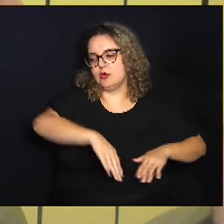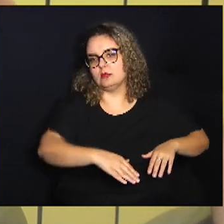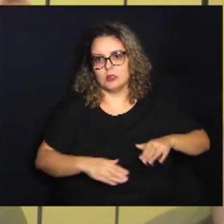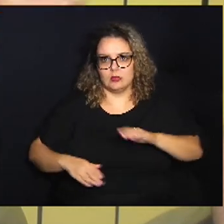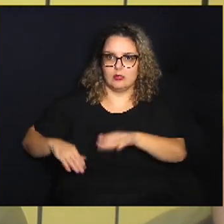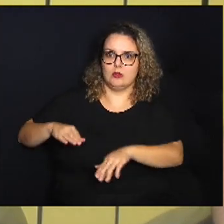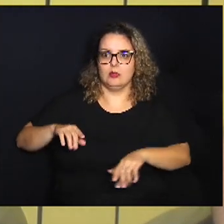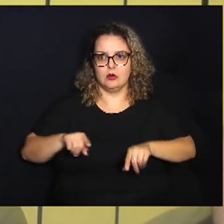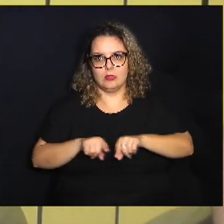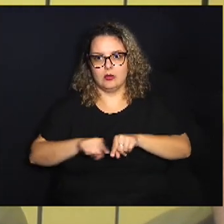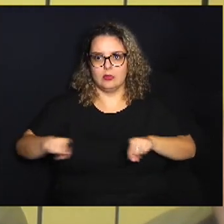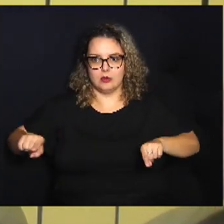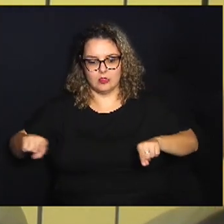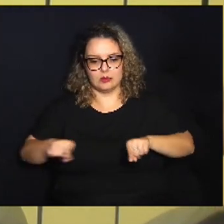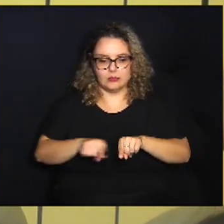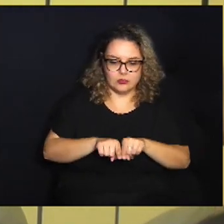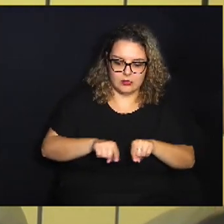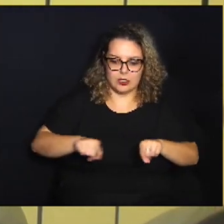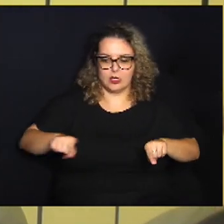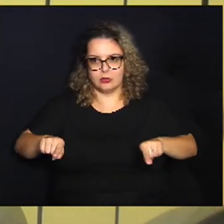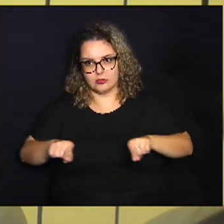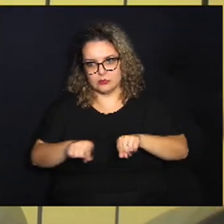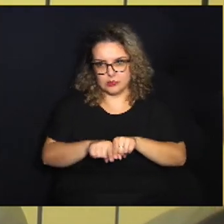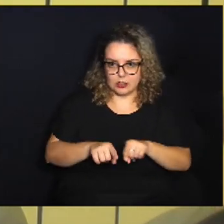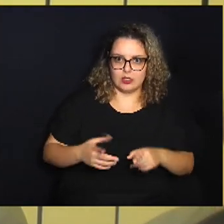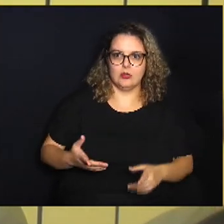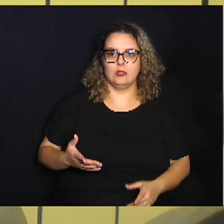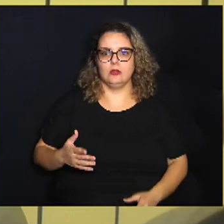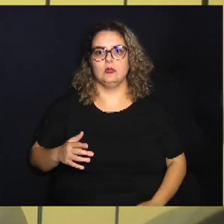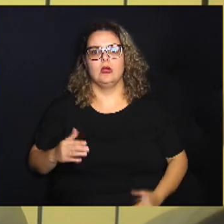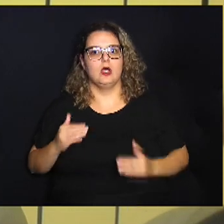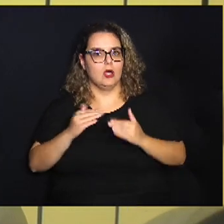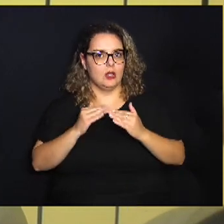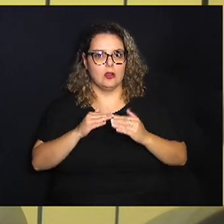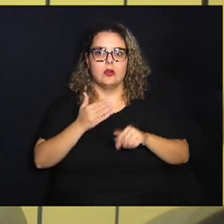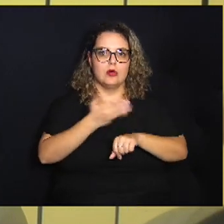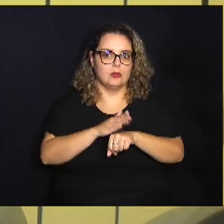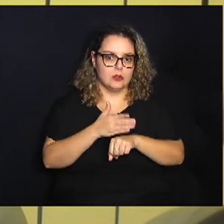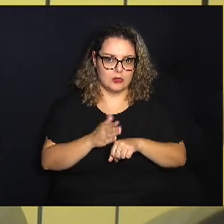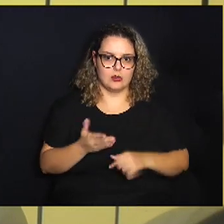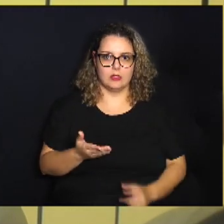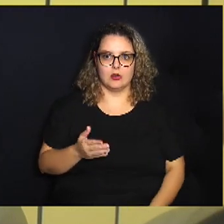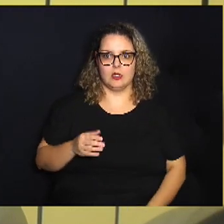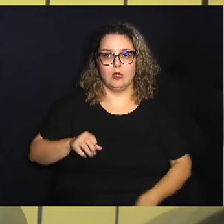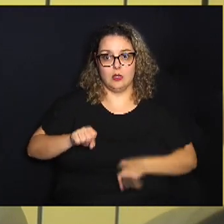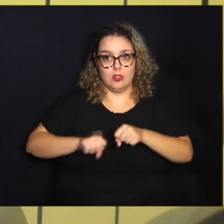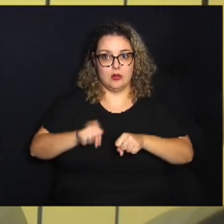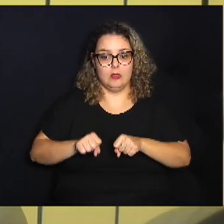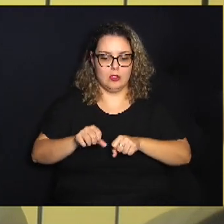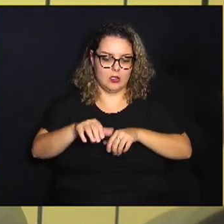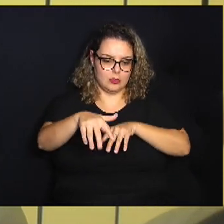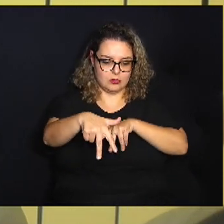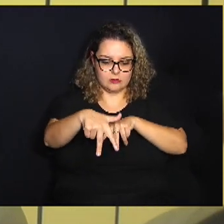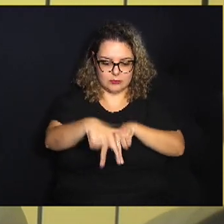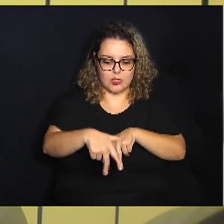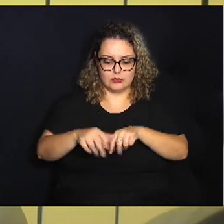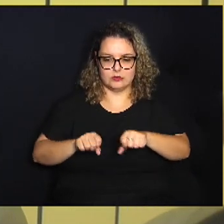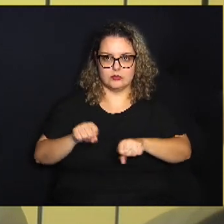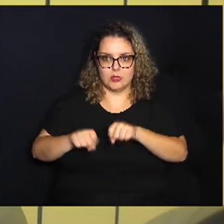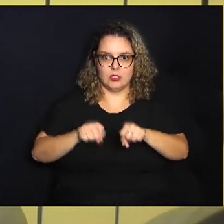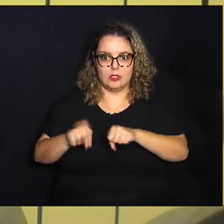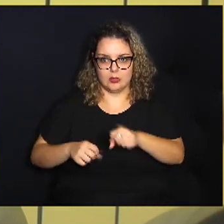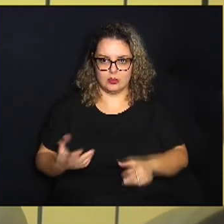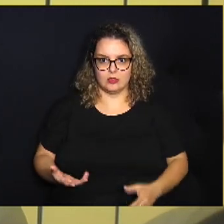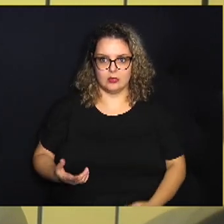percebendo que a corda estica e volta. Tá. Daí isso combina no treinamento. A bike é uma bike dupla. Uhum. Então tem